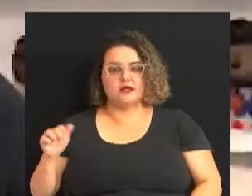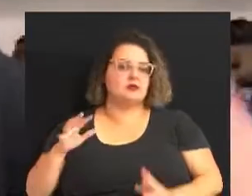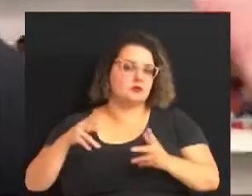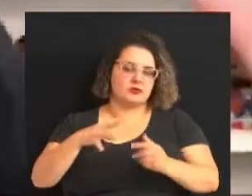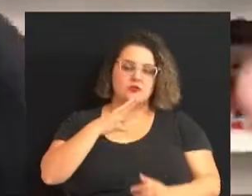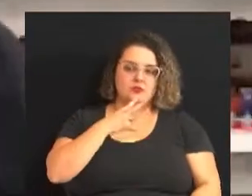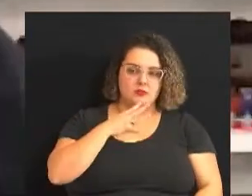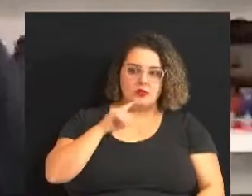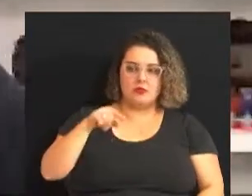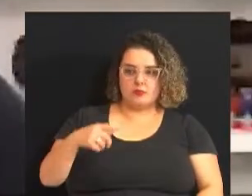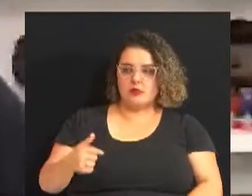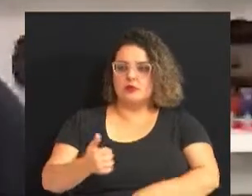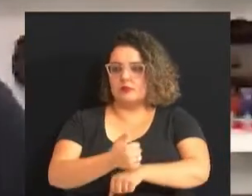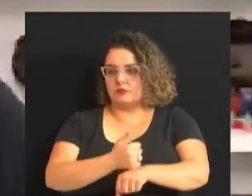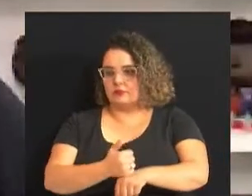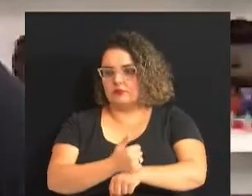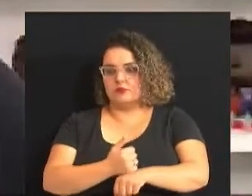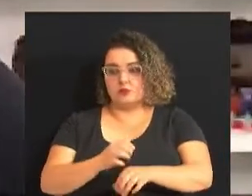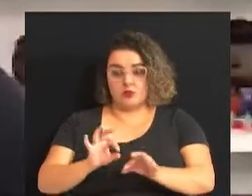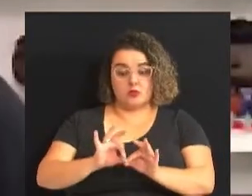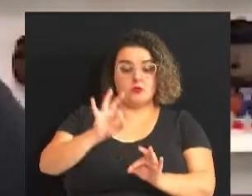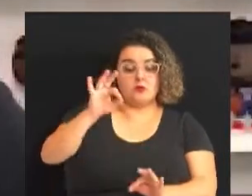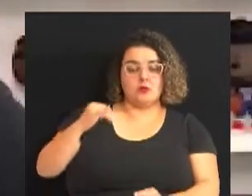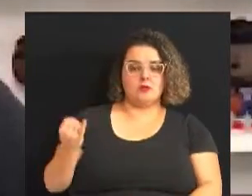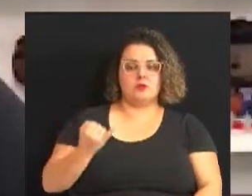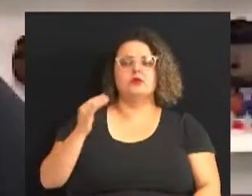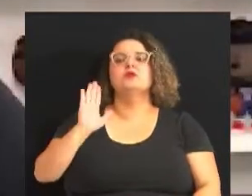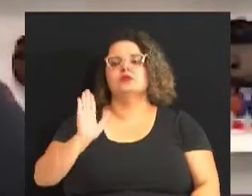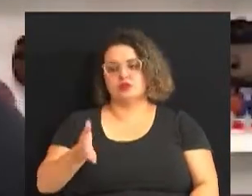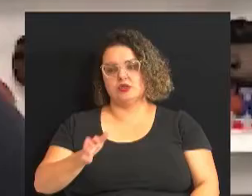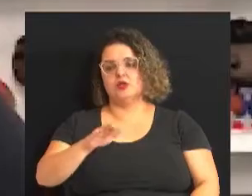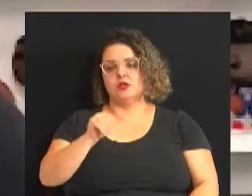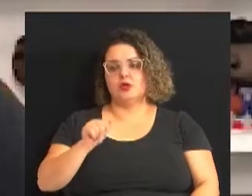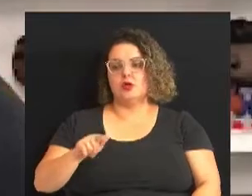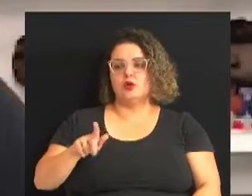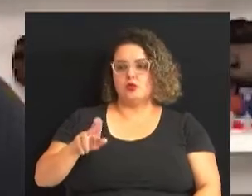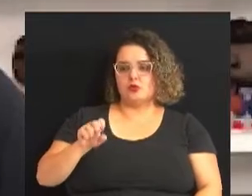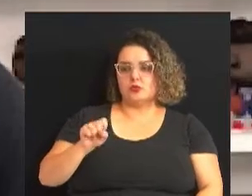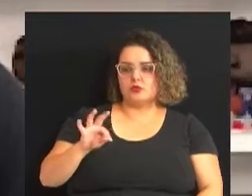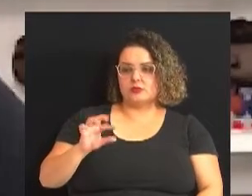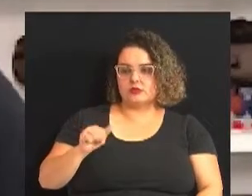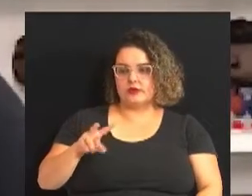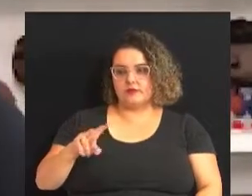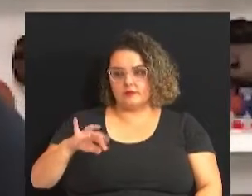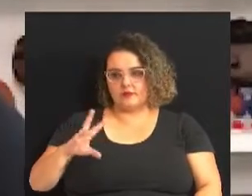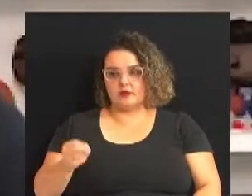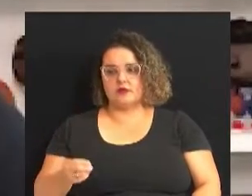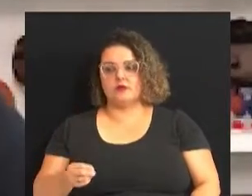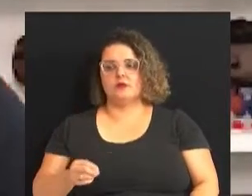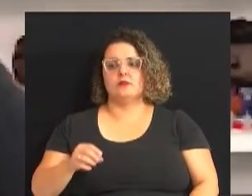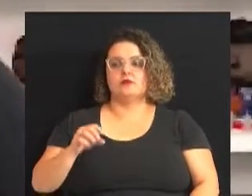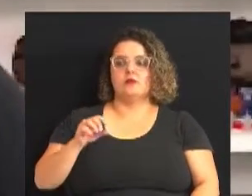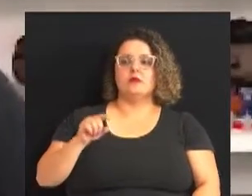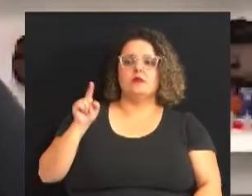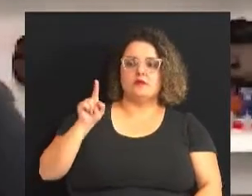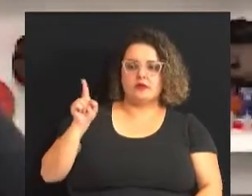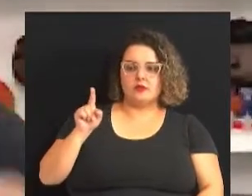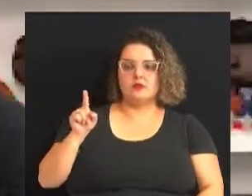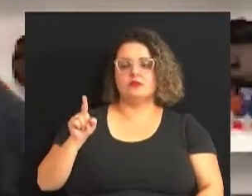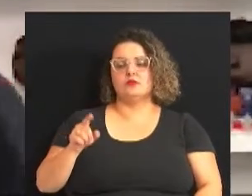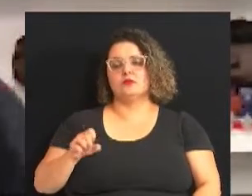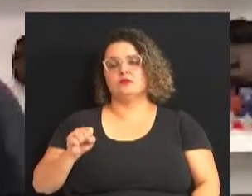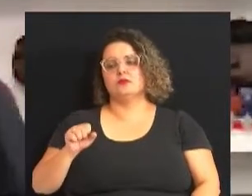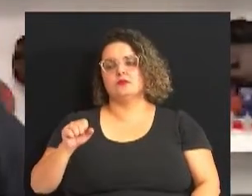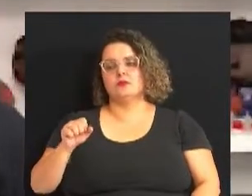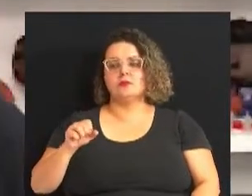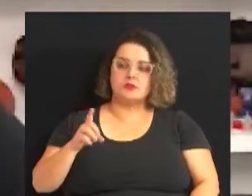jogador de tamanho muito importante, já foi convocado pelo Gustavinho, pela seleção principal, ele vai jogar Summer League no Milwaukee Bucks, você tem o Didi